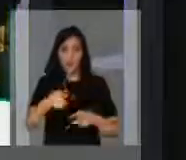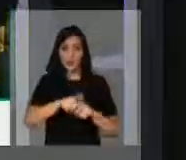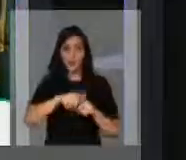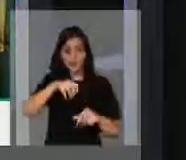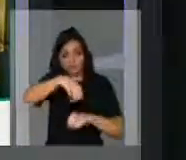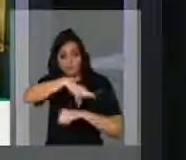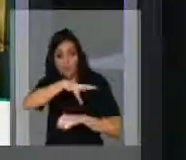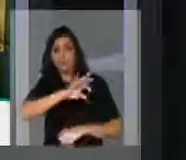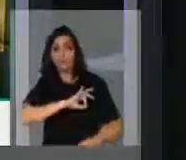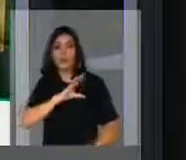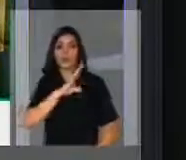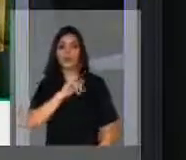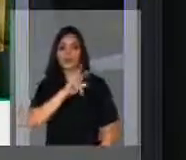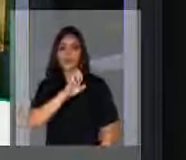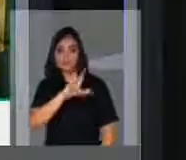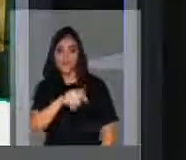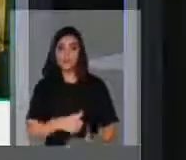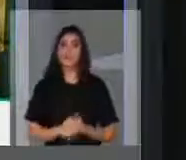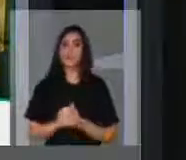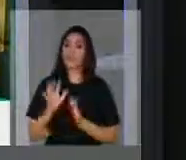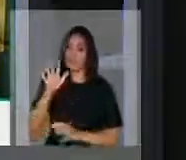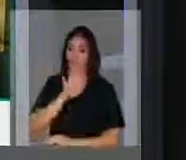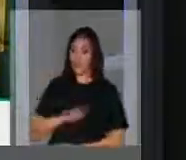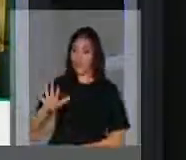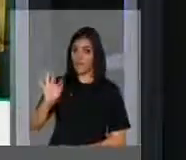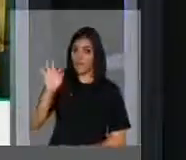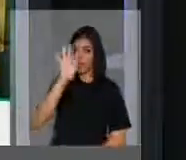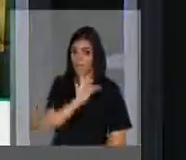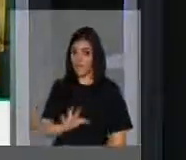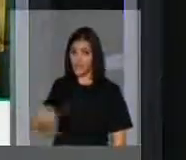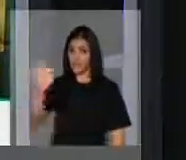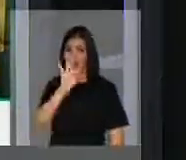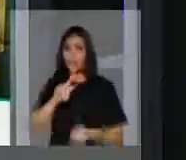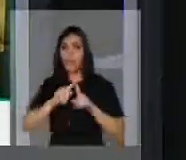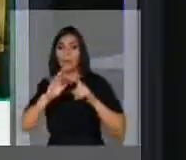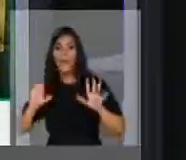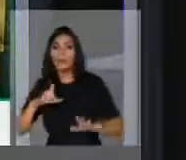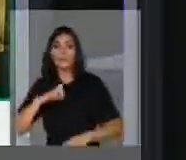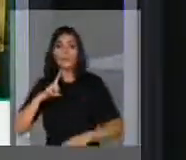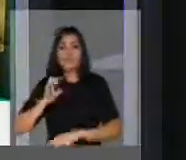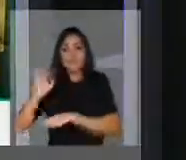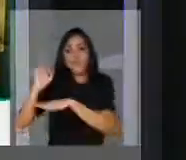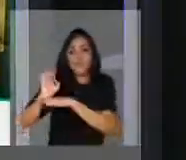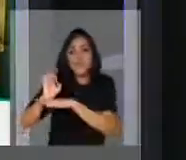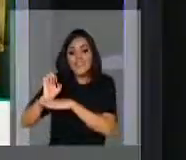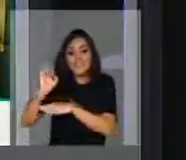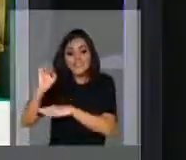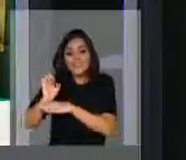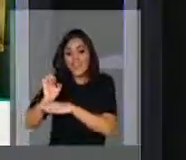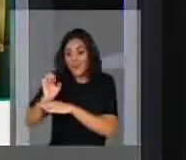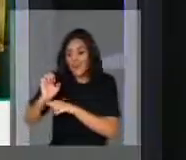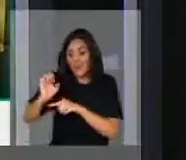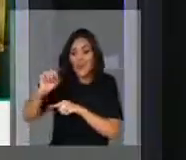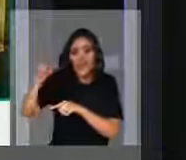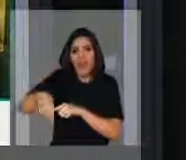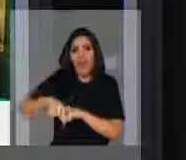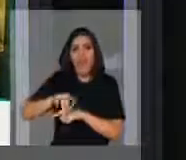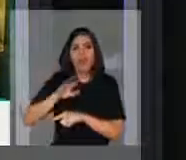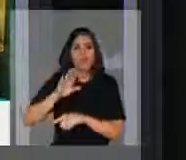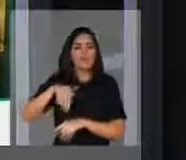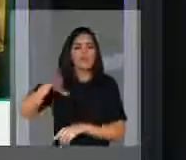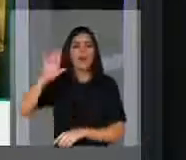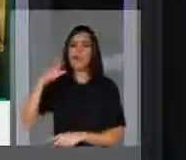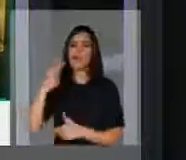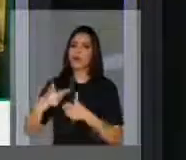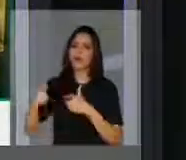falando na esfera federal, mas eu quero descer à esfera estadual, que é onde ocorrem os maiores problemas.